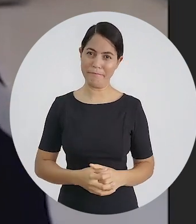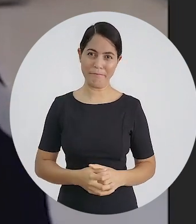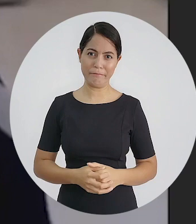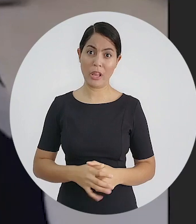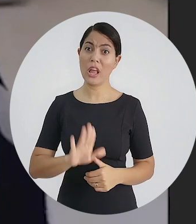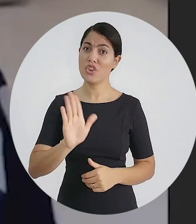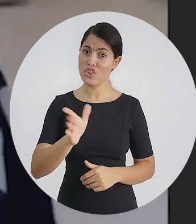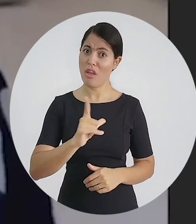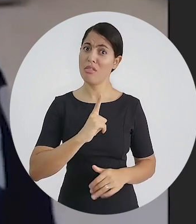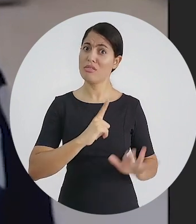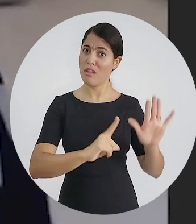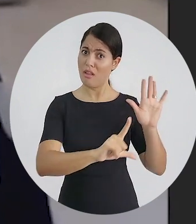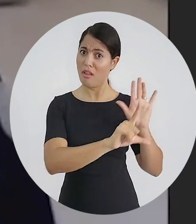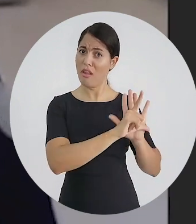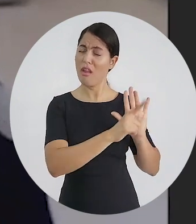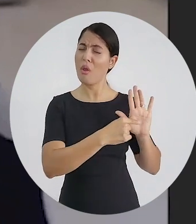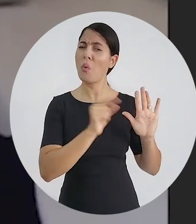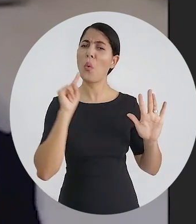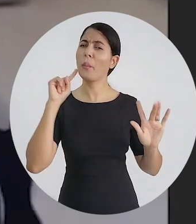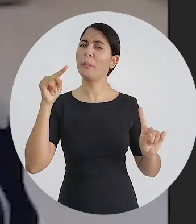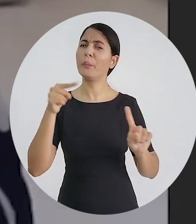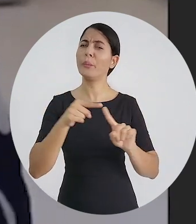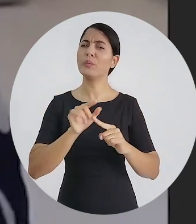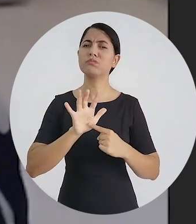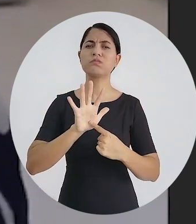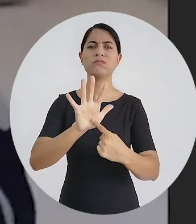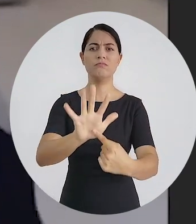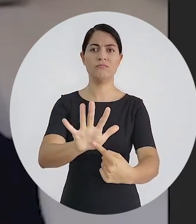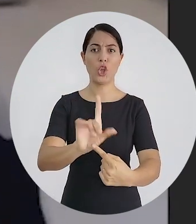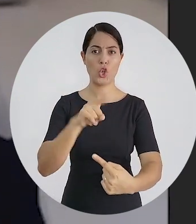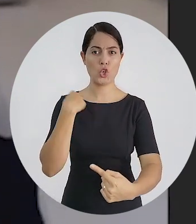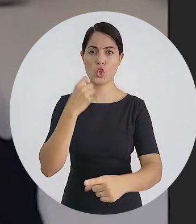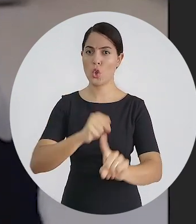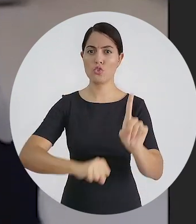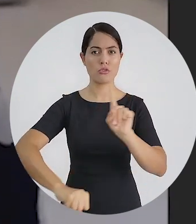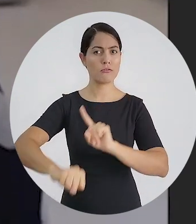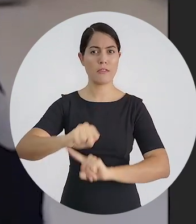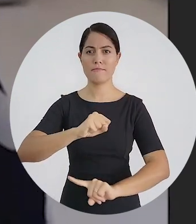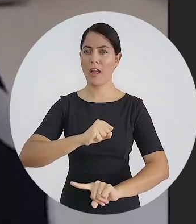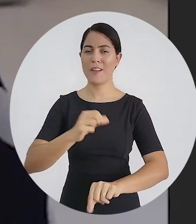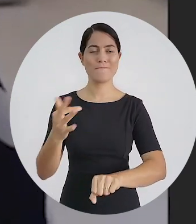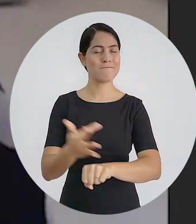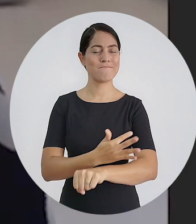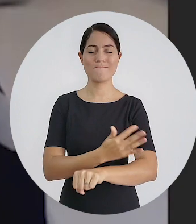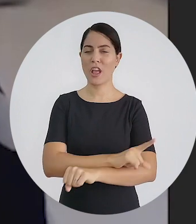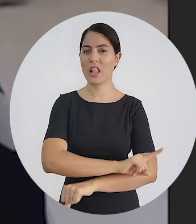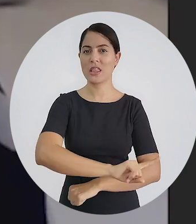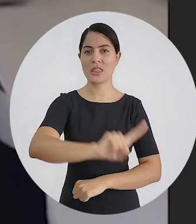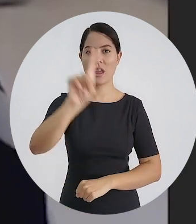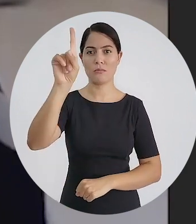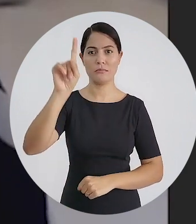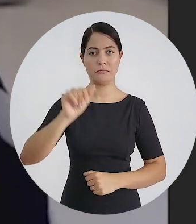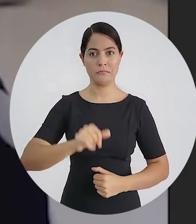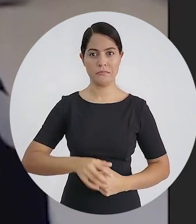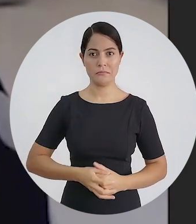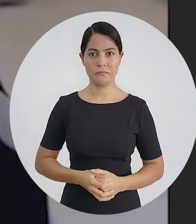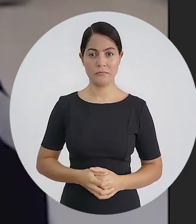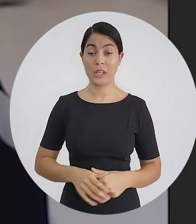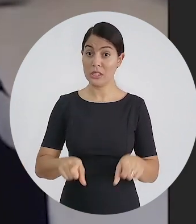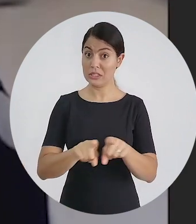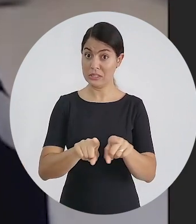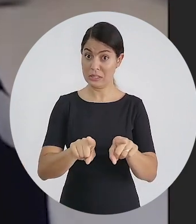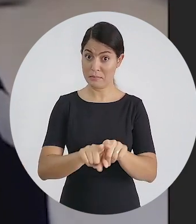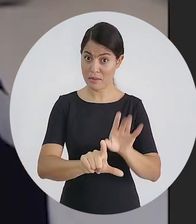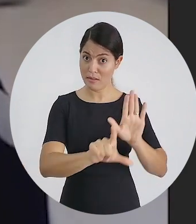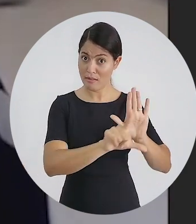foi criada para mostrar aos agressores que a sociedade não tolera mais esse tipo de situação. A lei não vai